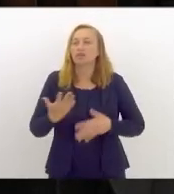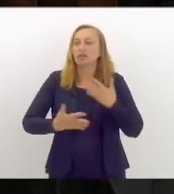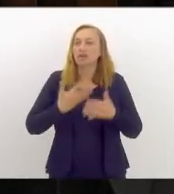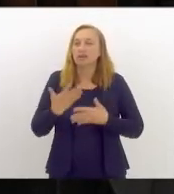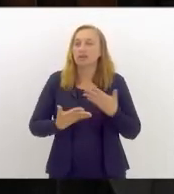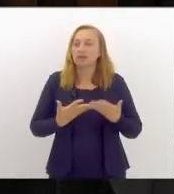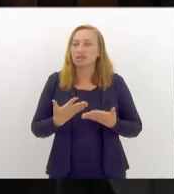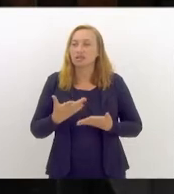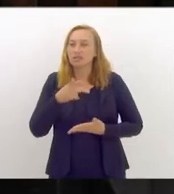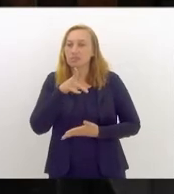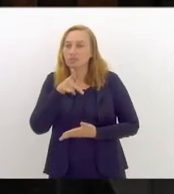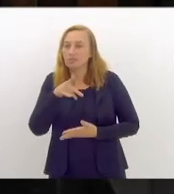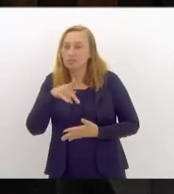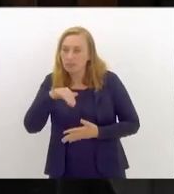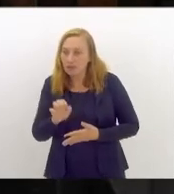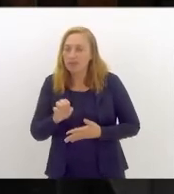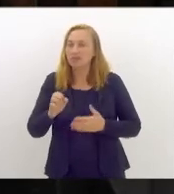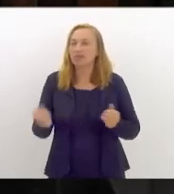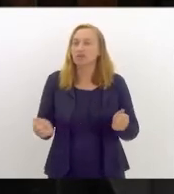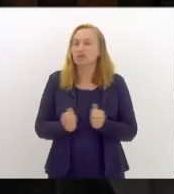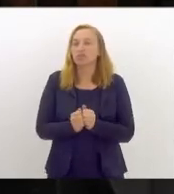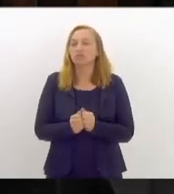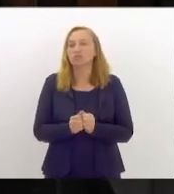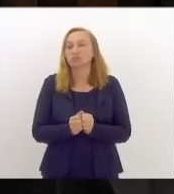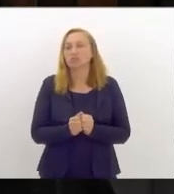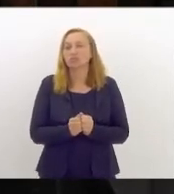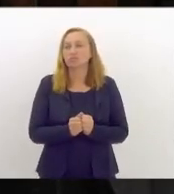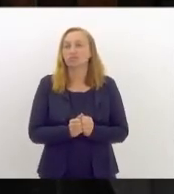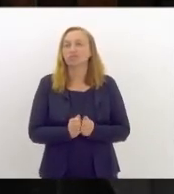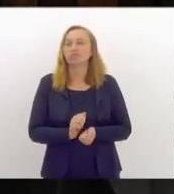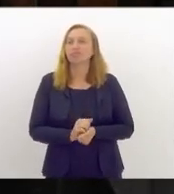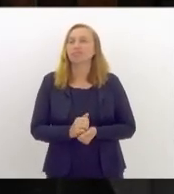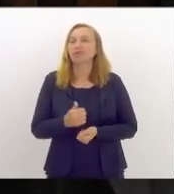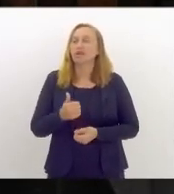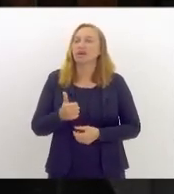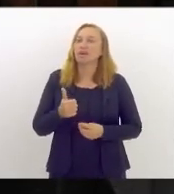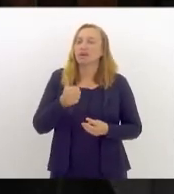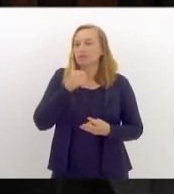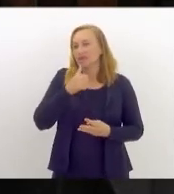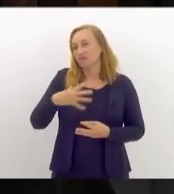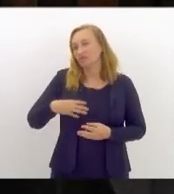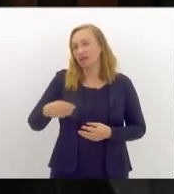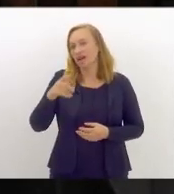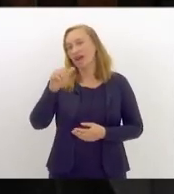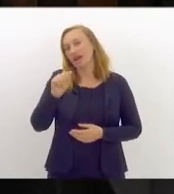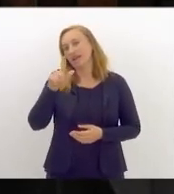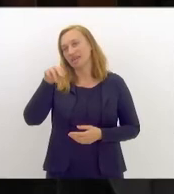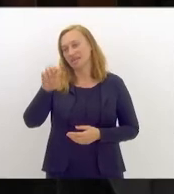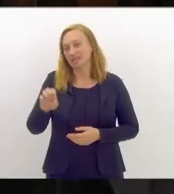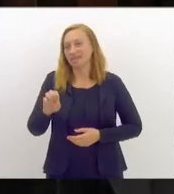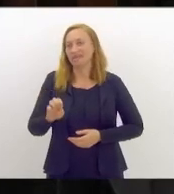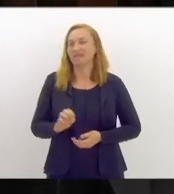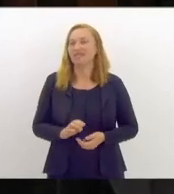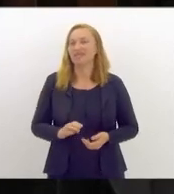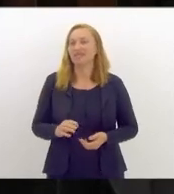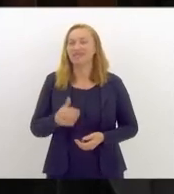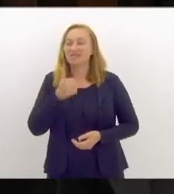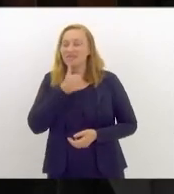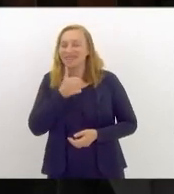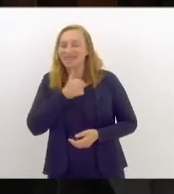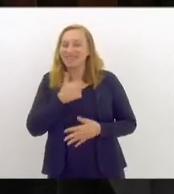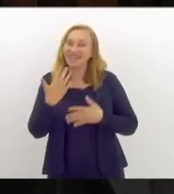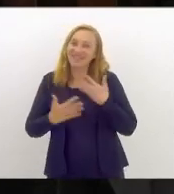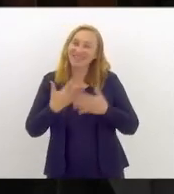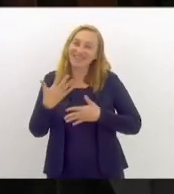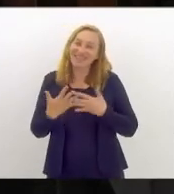incomensurável mãe poder conviver diariamente com a senhora a minha querida filha Alice menina Alegre